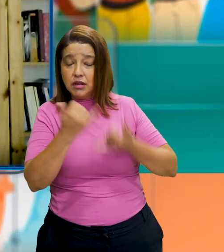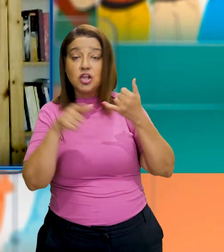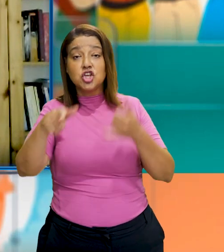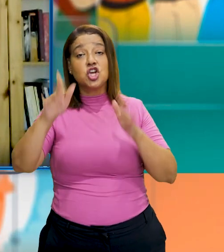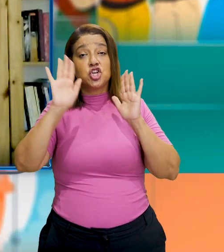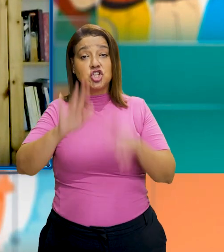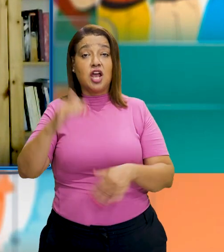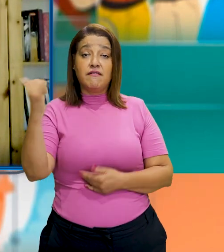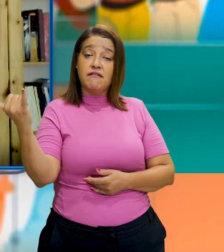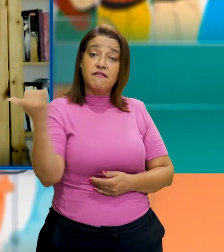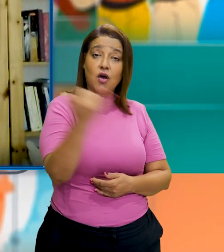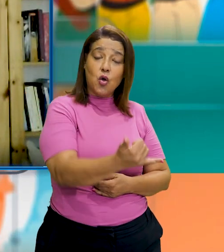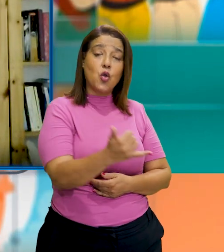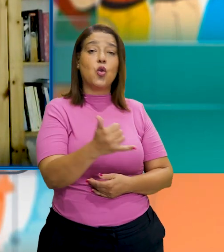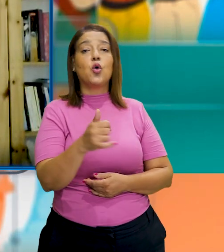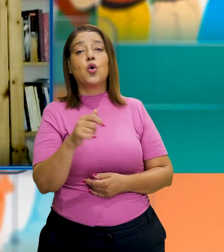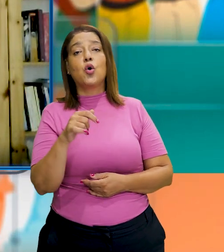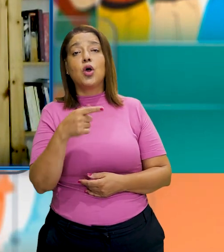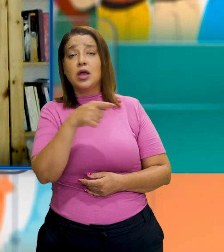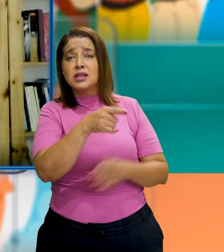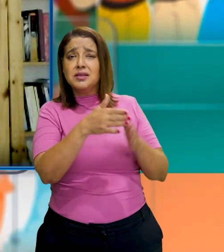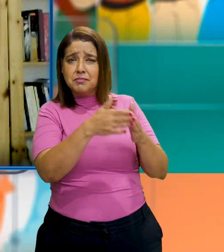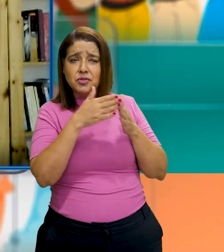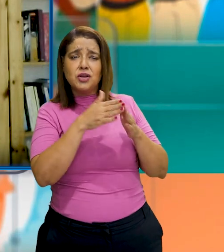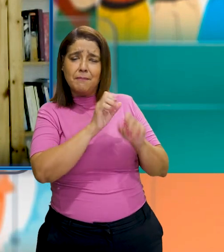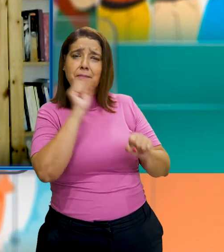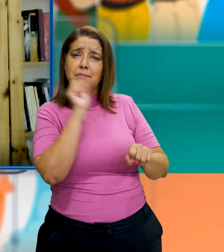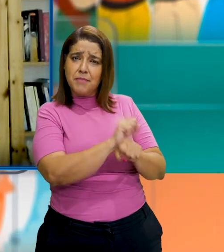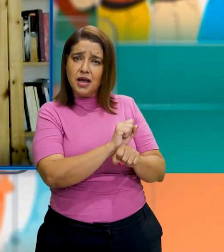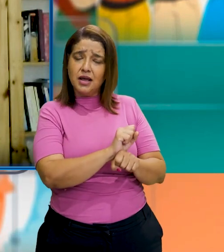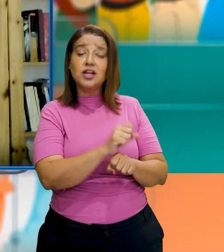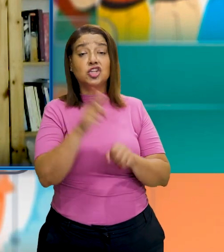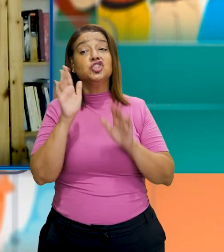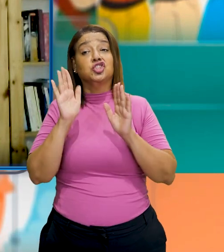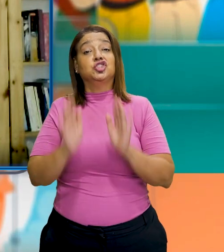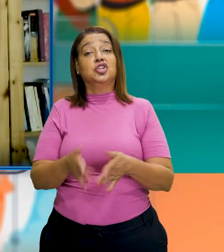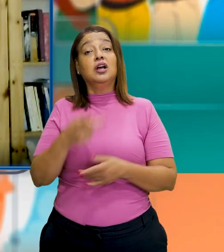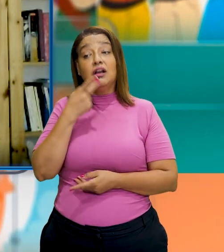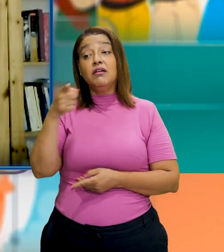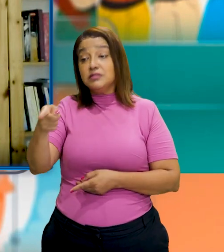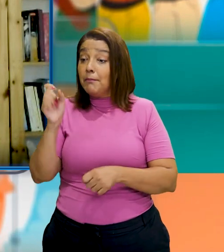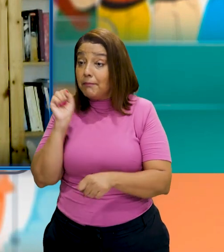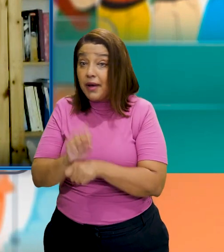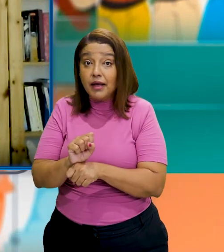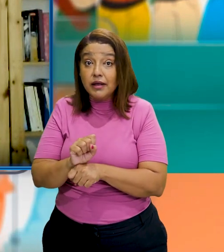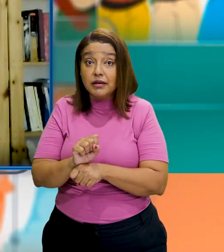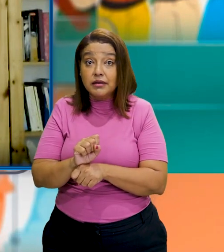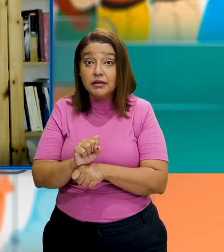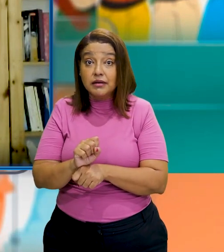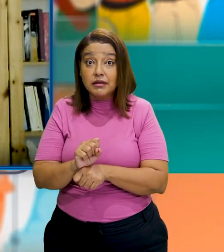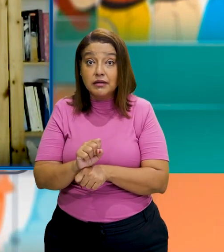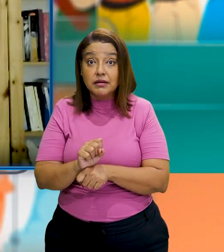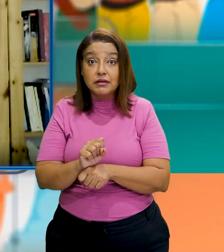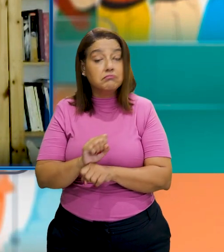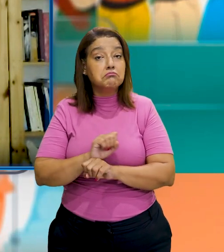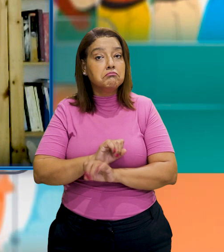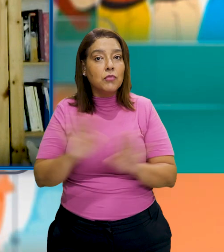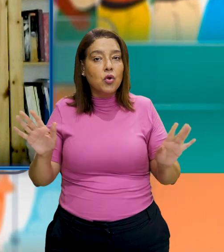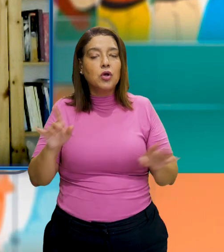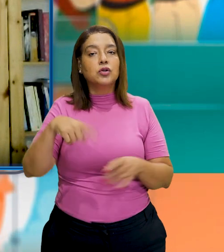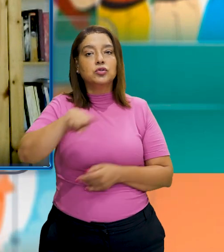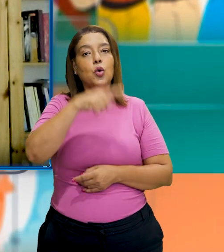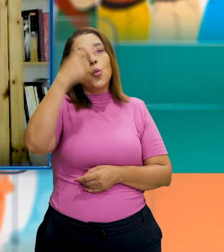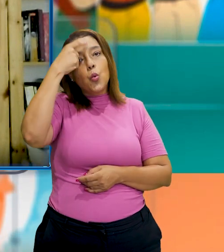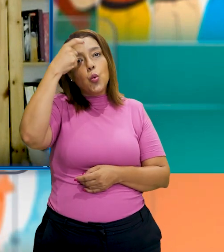brincadeira? Você já falou que, já pediu para ele parar? Aí ele fala já, aí eu olho para o outro e falo, então para. Então, à medida que a gente vai trabalhando